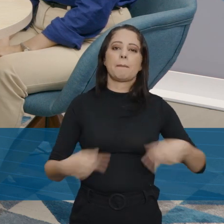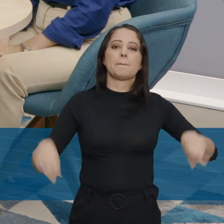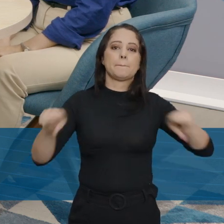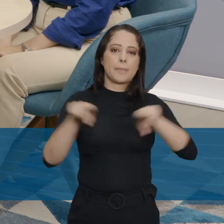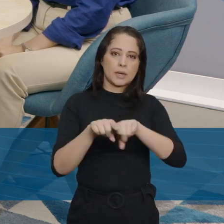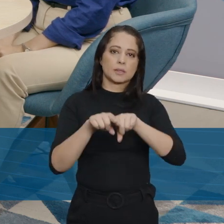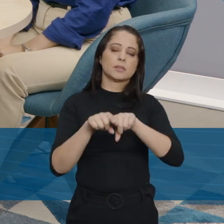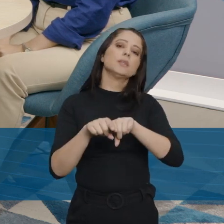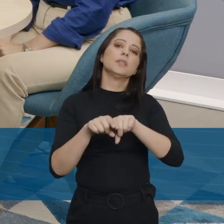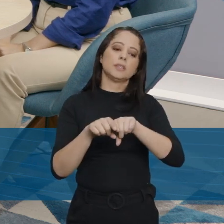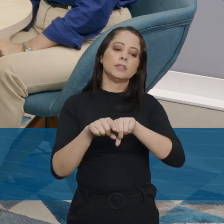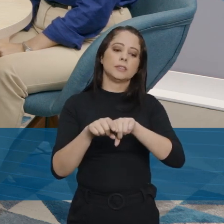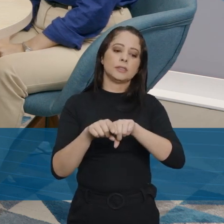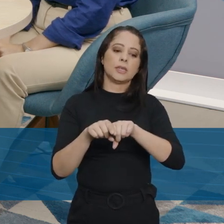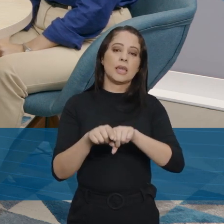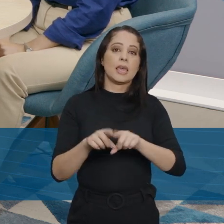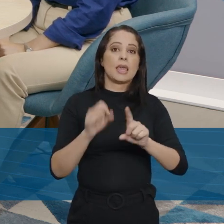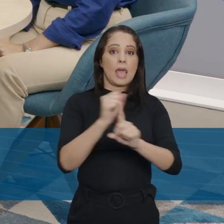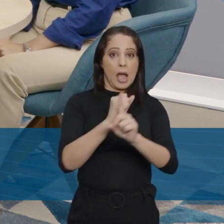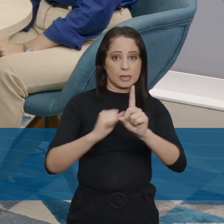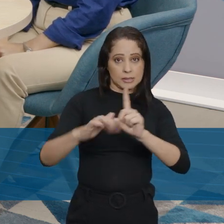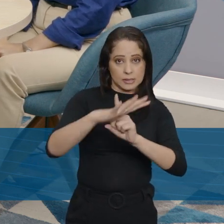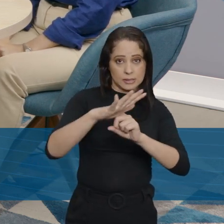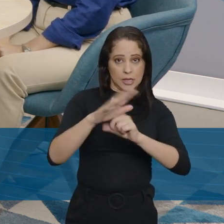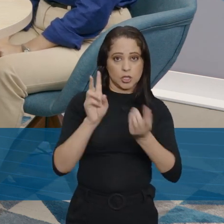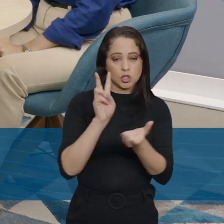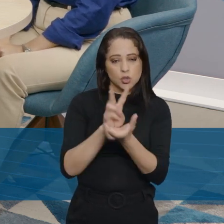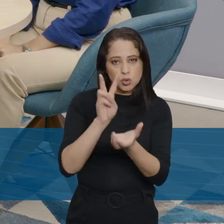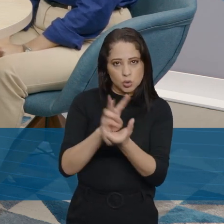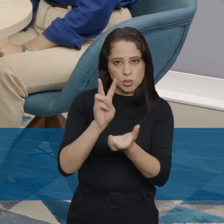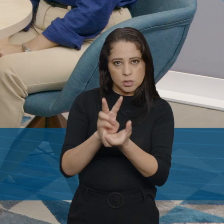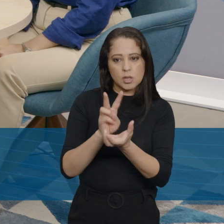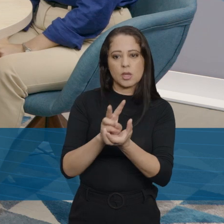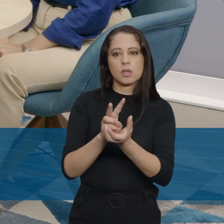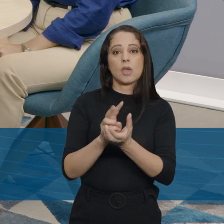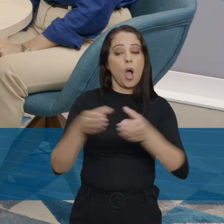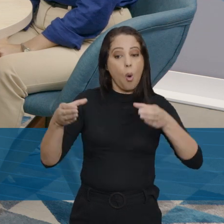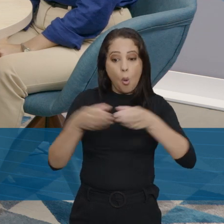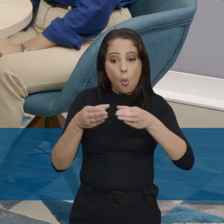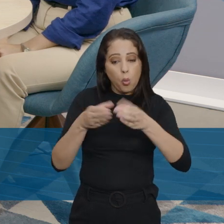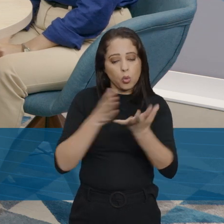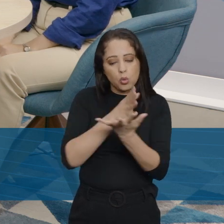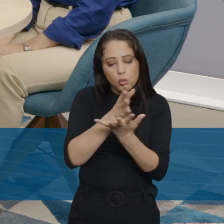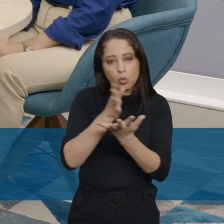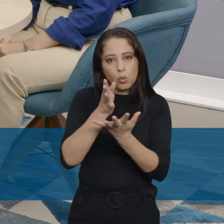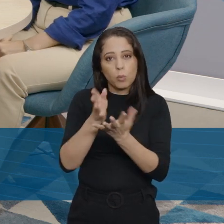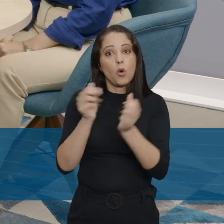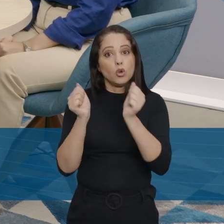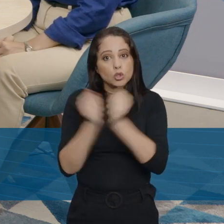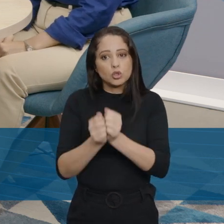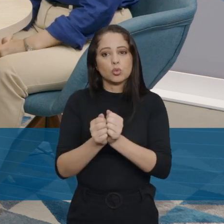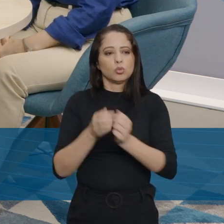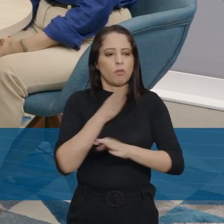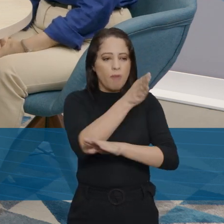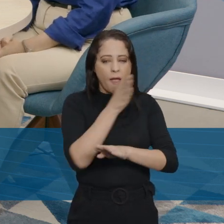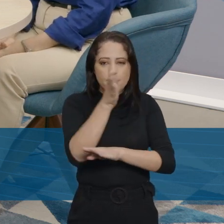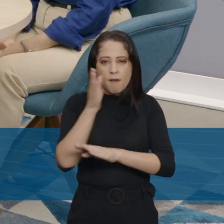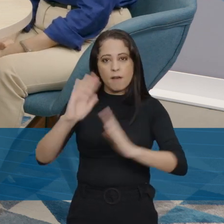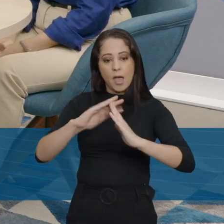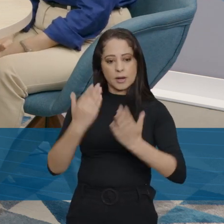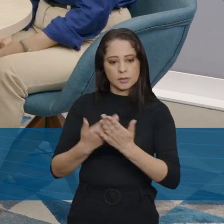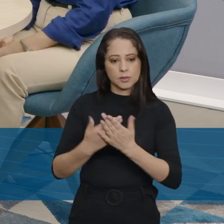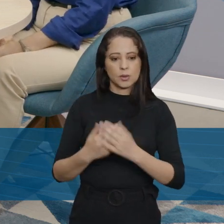por meio de orientadores educacionais, assistentes sociais, psicólogos e toda uma equipe técnica da Secretaria